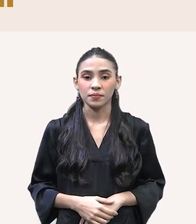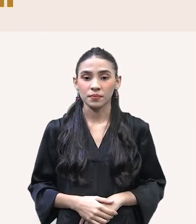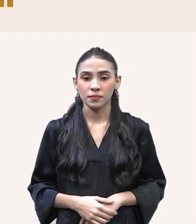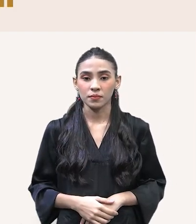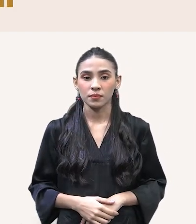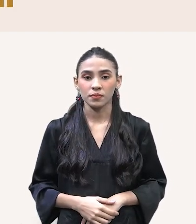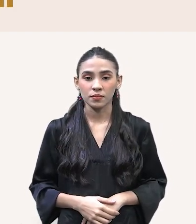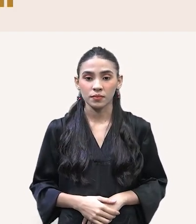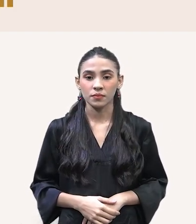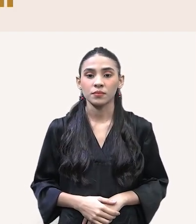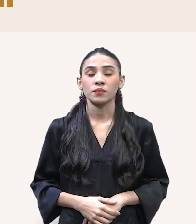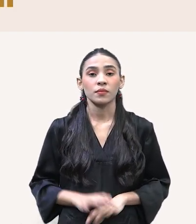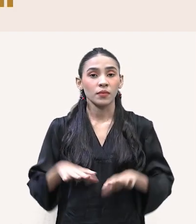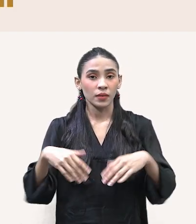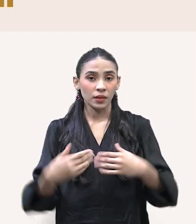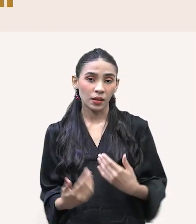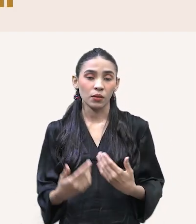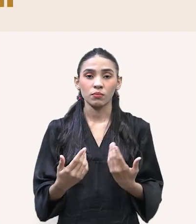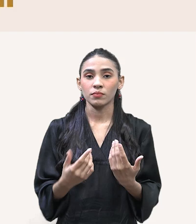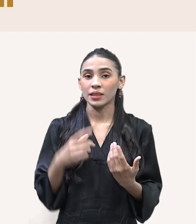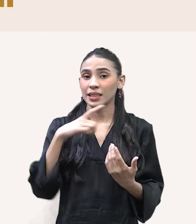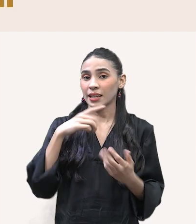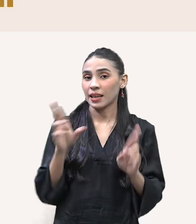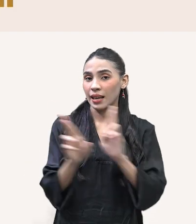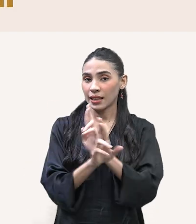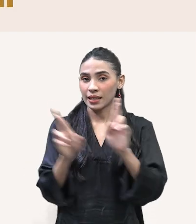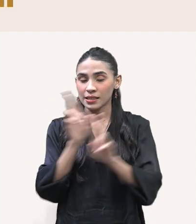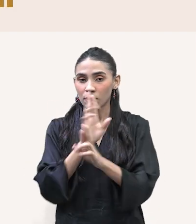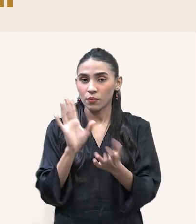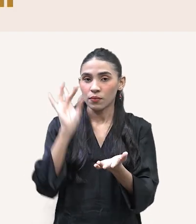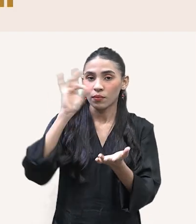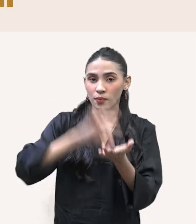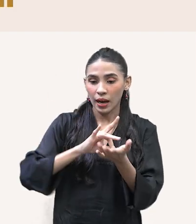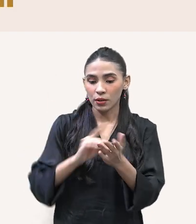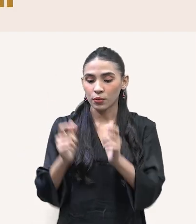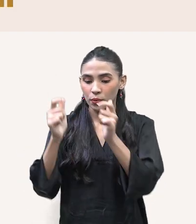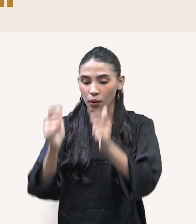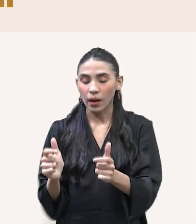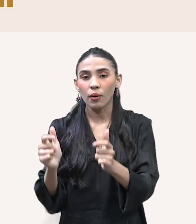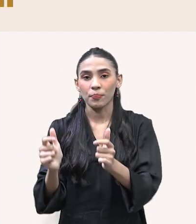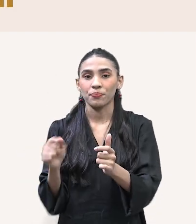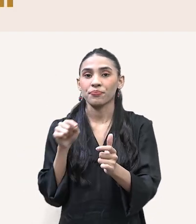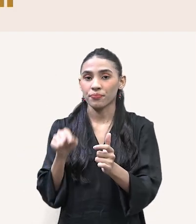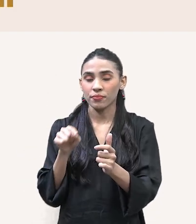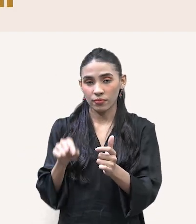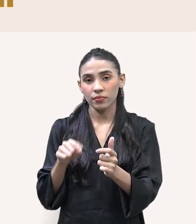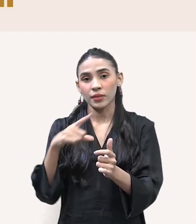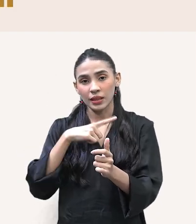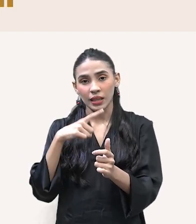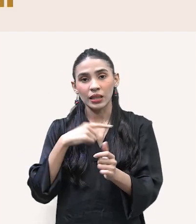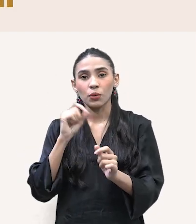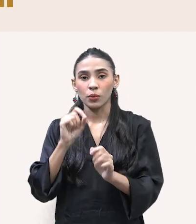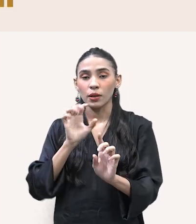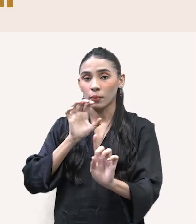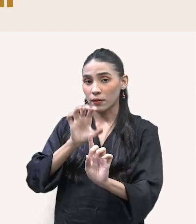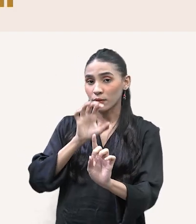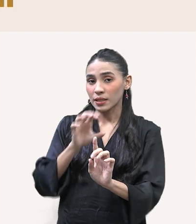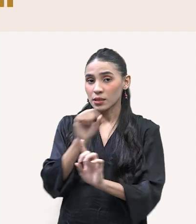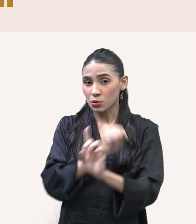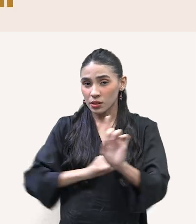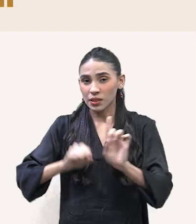que exista essa relação com a realidade daquele local, né, para que tenha um impacto